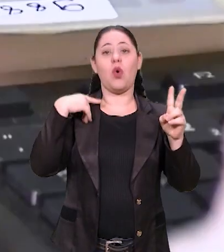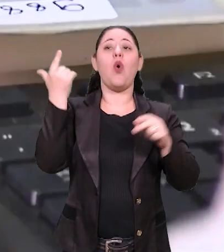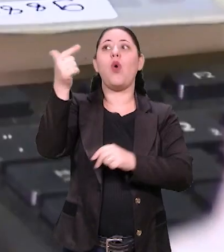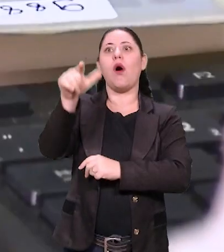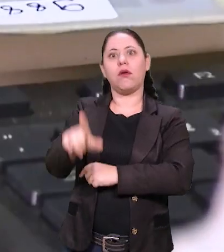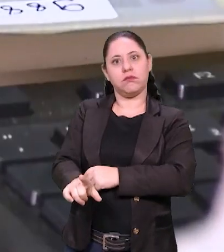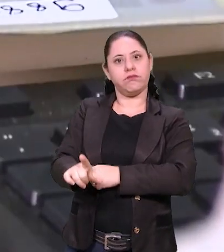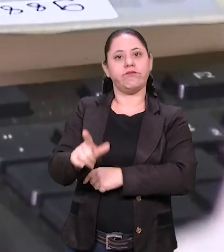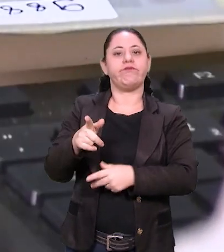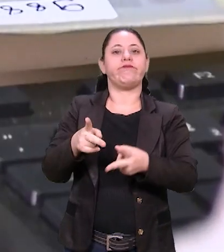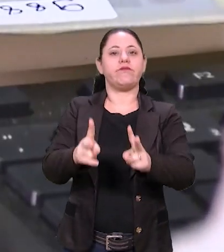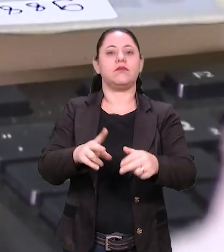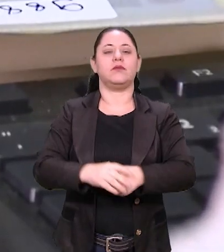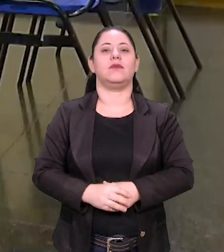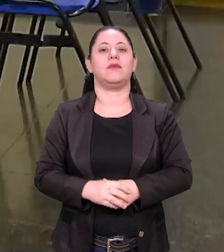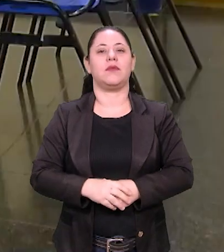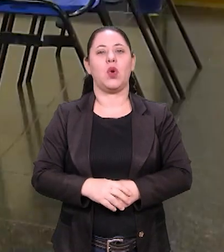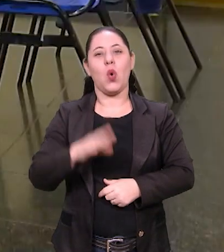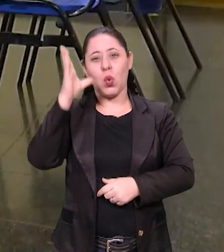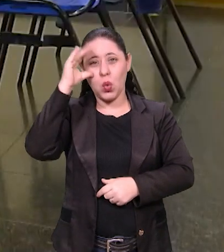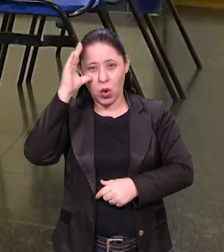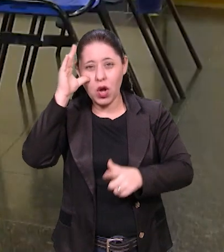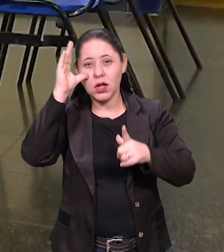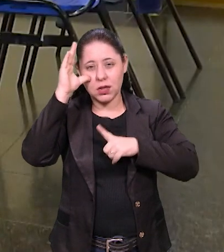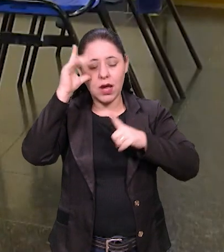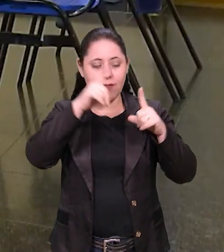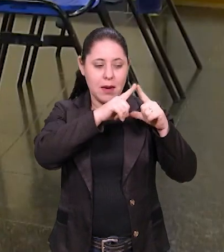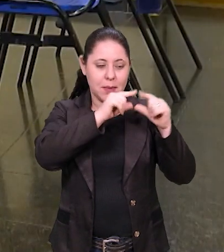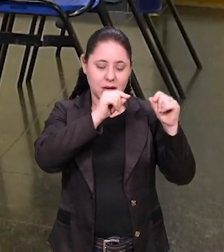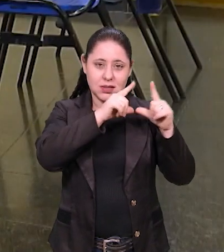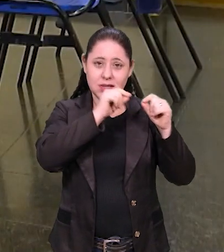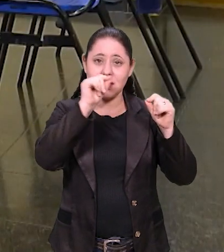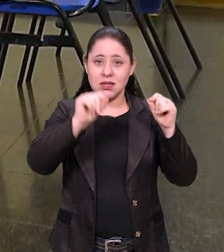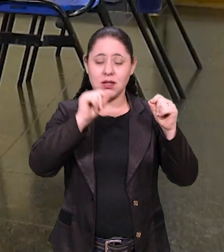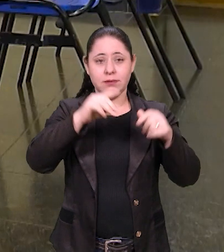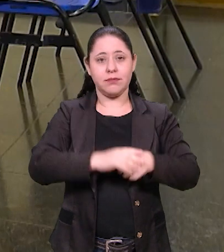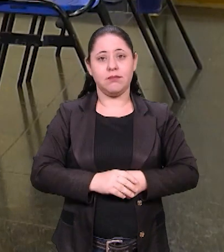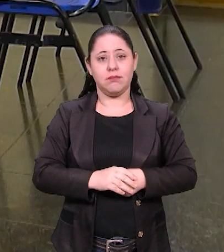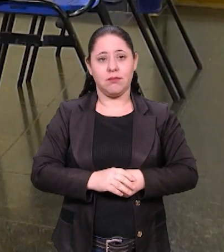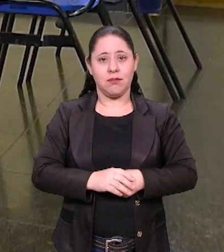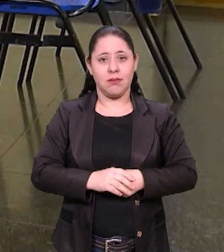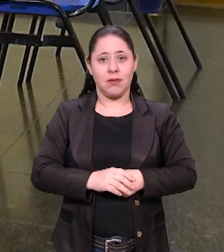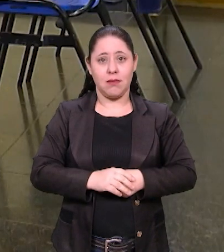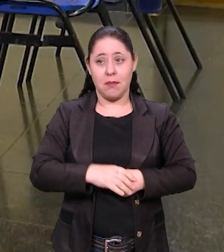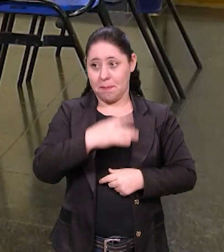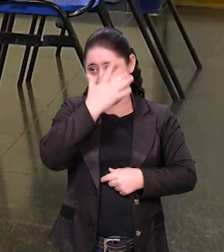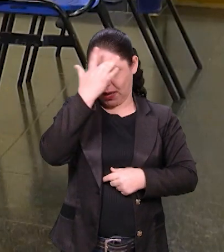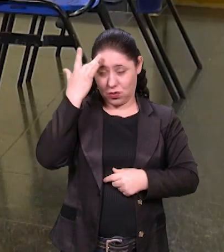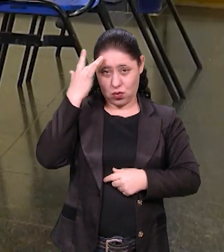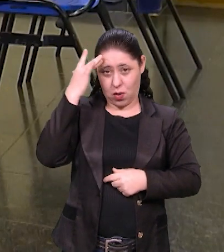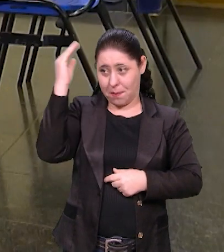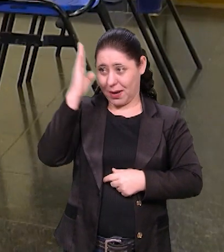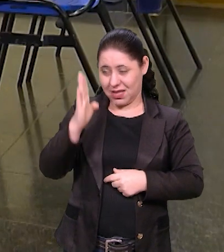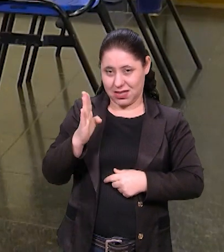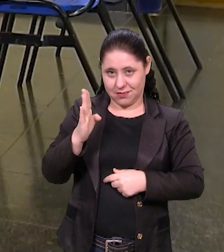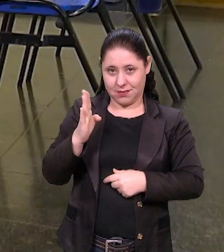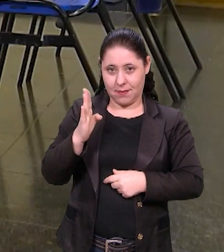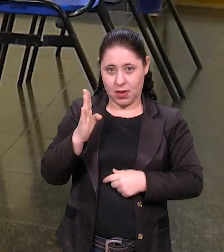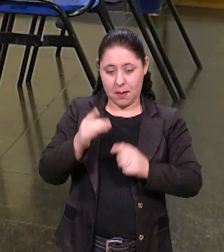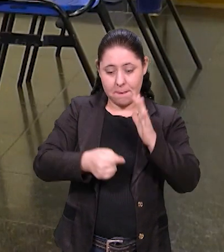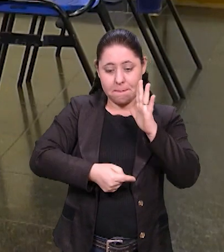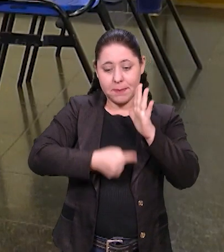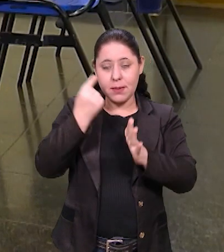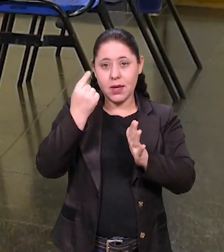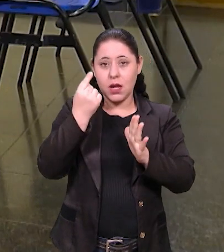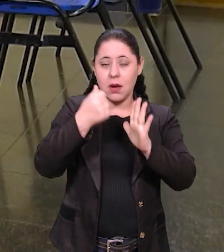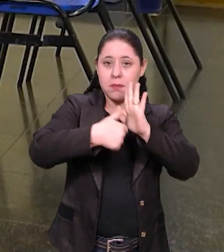que é reincidente. O caso mais curioso que nós tivemos em Brasília foi de um brasileiro que perdeu a identidade,